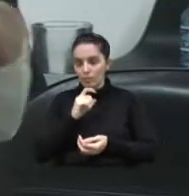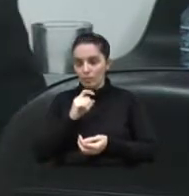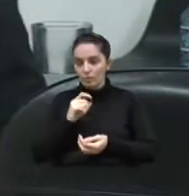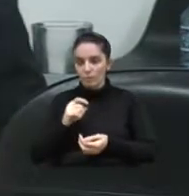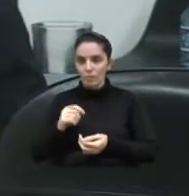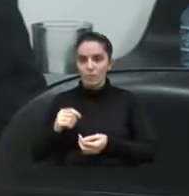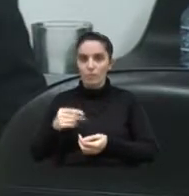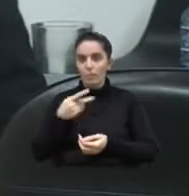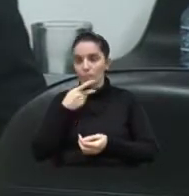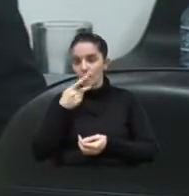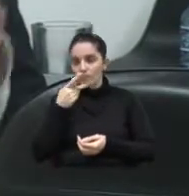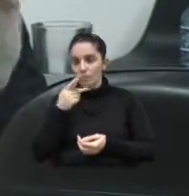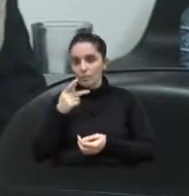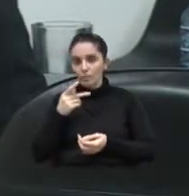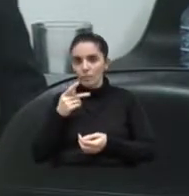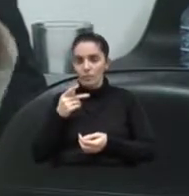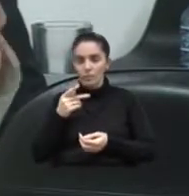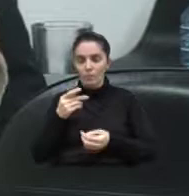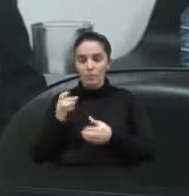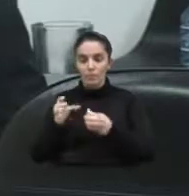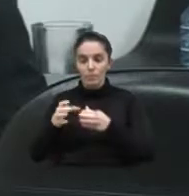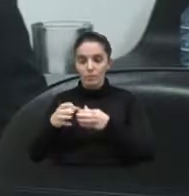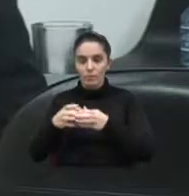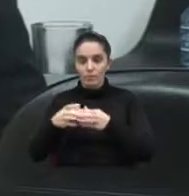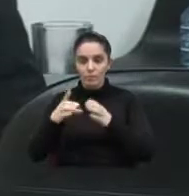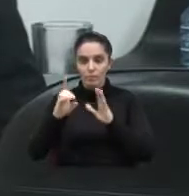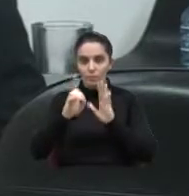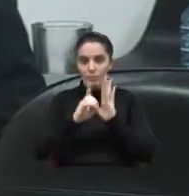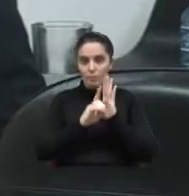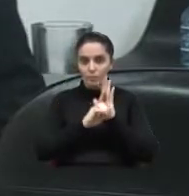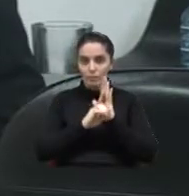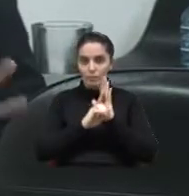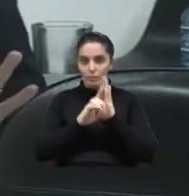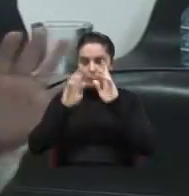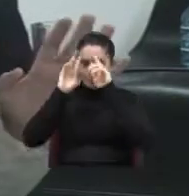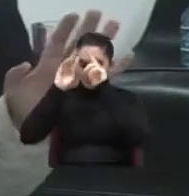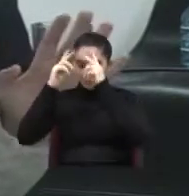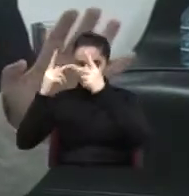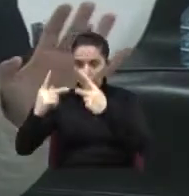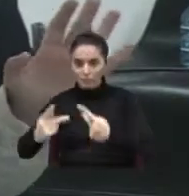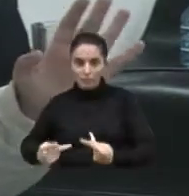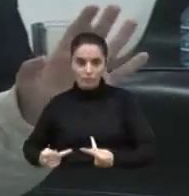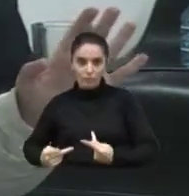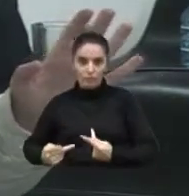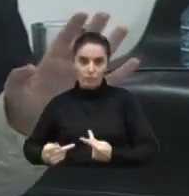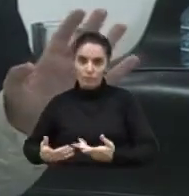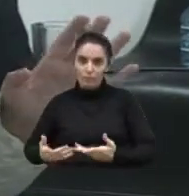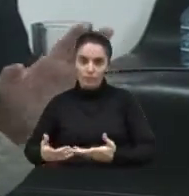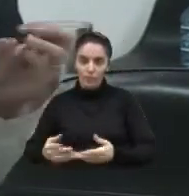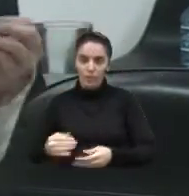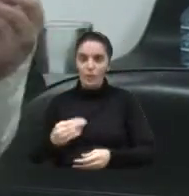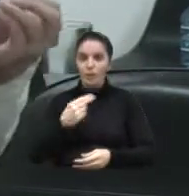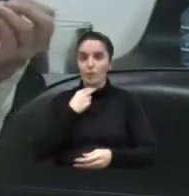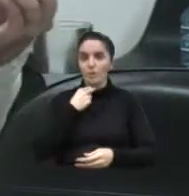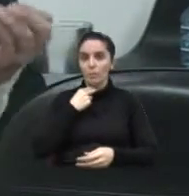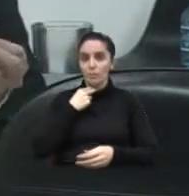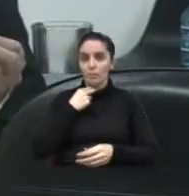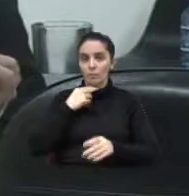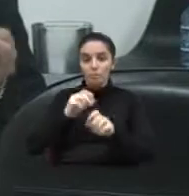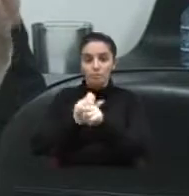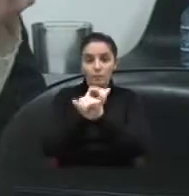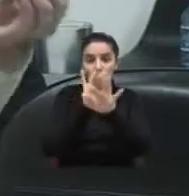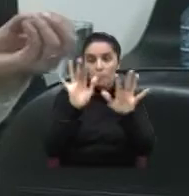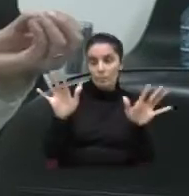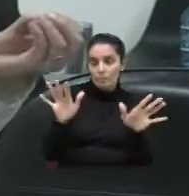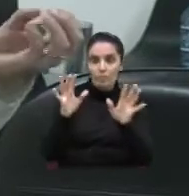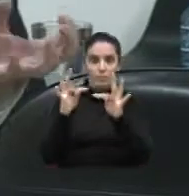está fragilizado, ou se não está em uma situação de vulnerabilidade, seja ela de qual for o teor. Então, nós temos que tratar